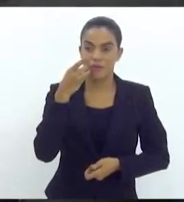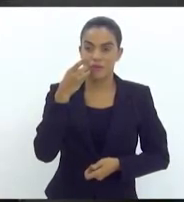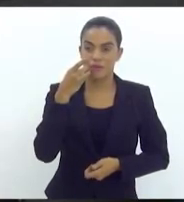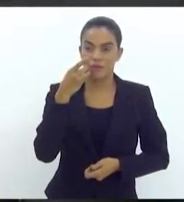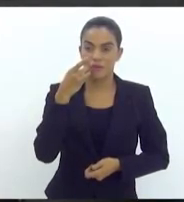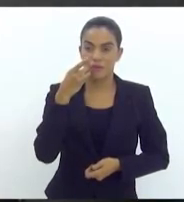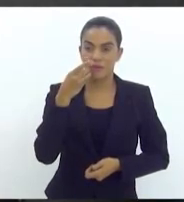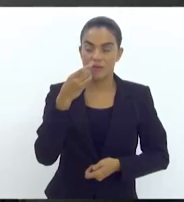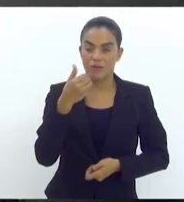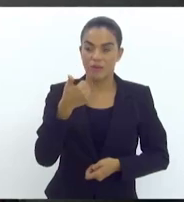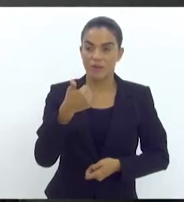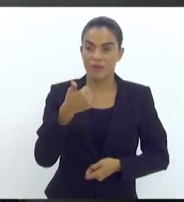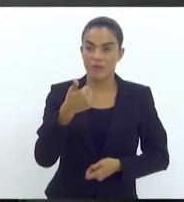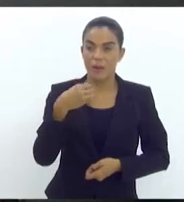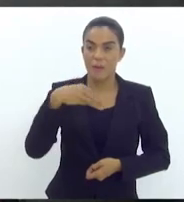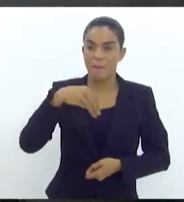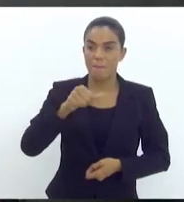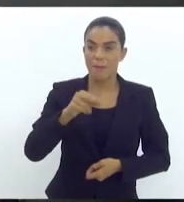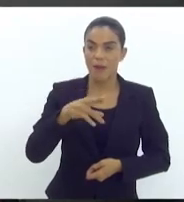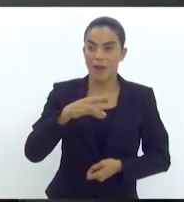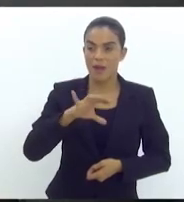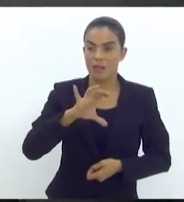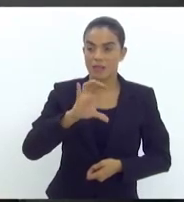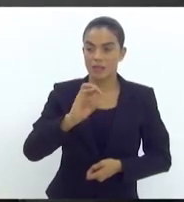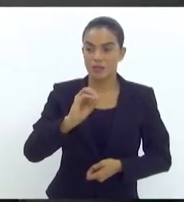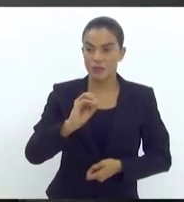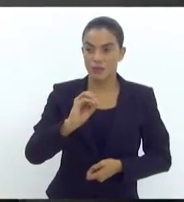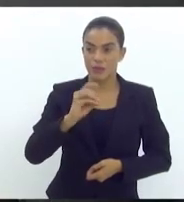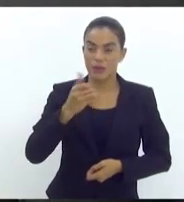que dispõe 10 minutos mas o Alberto